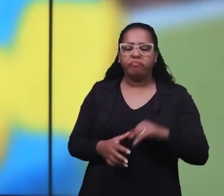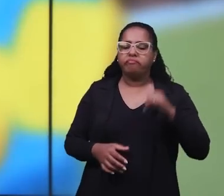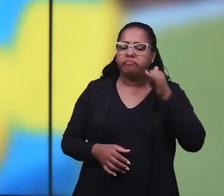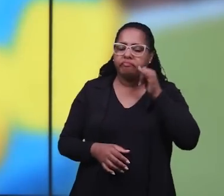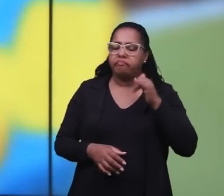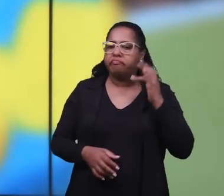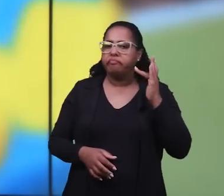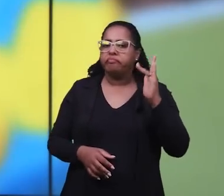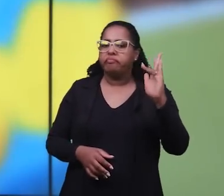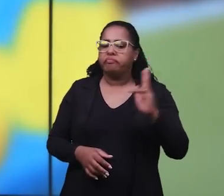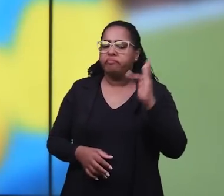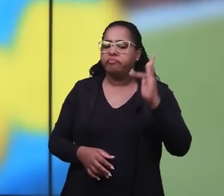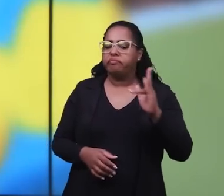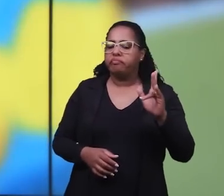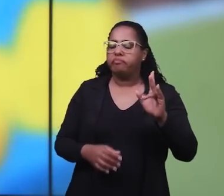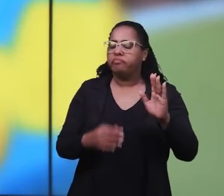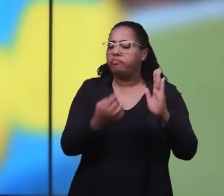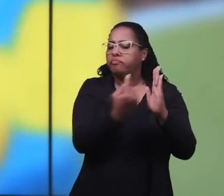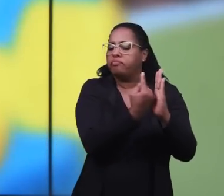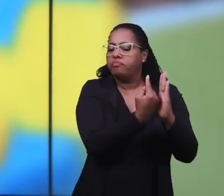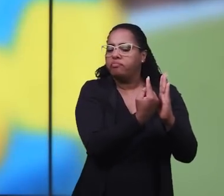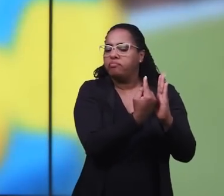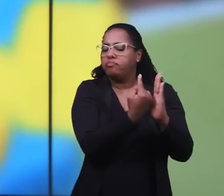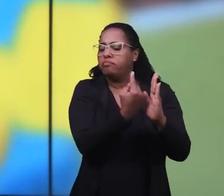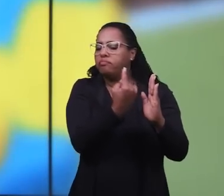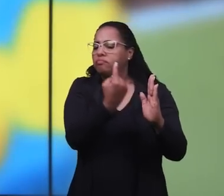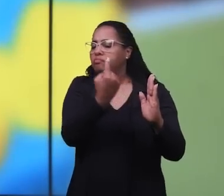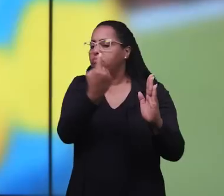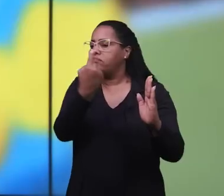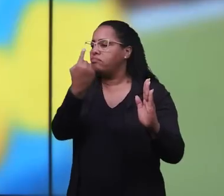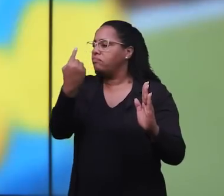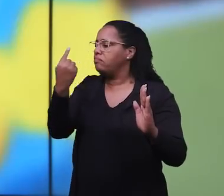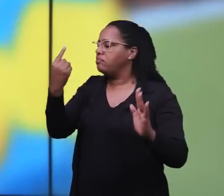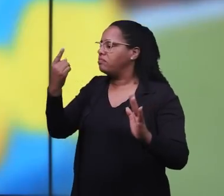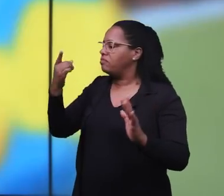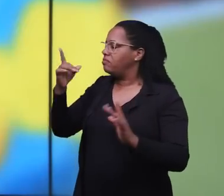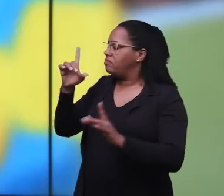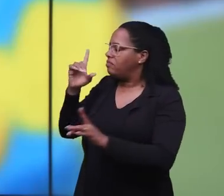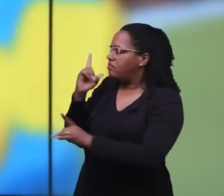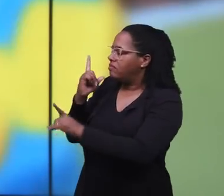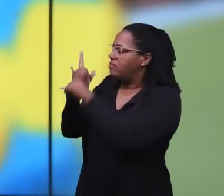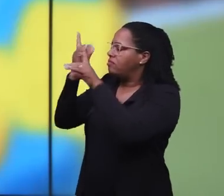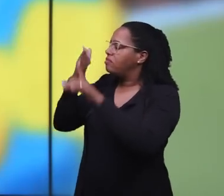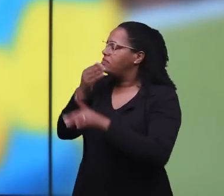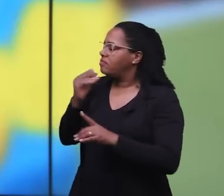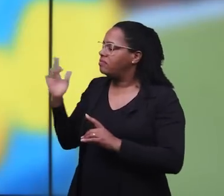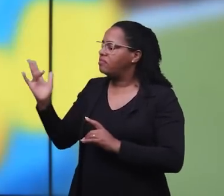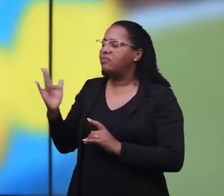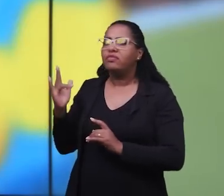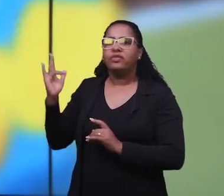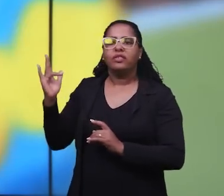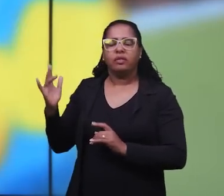então se afastou dele e foi em busca do noivo e o encontrou.